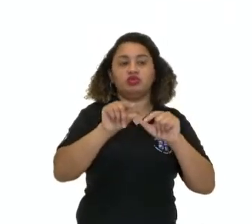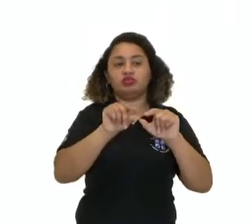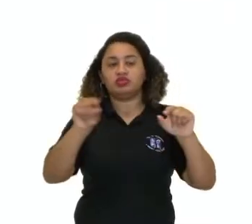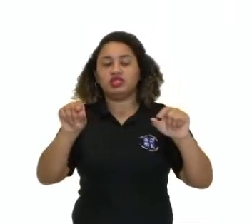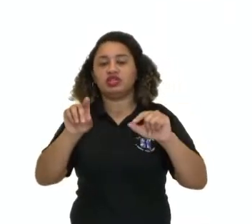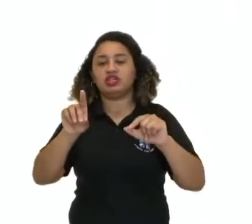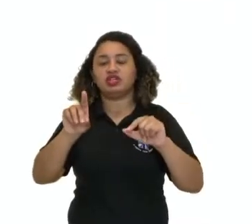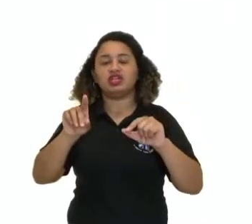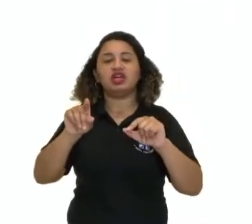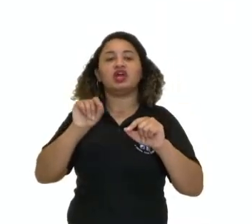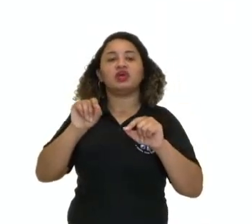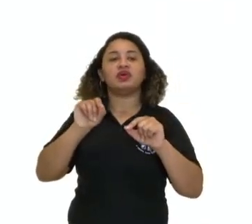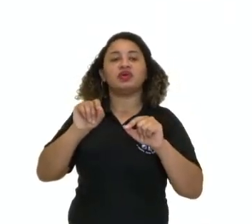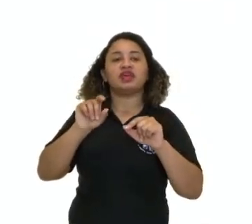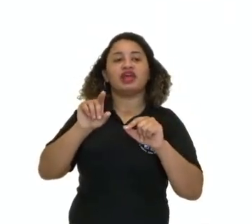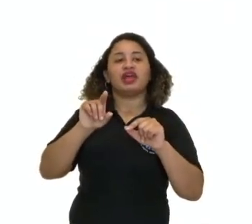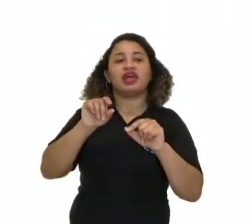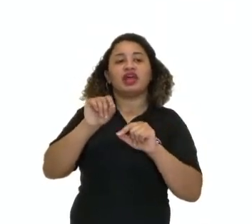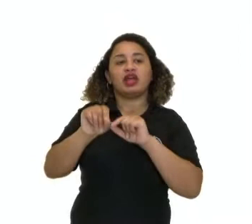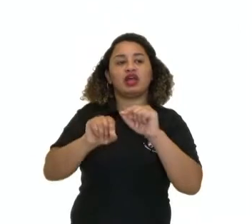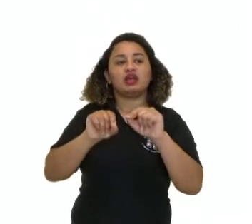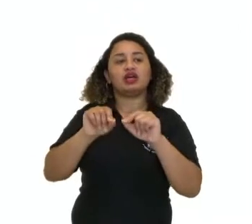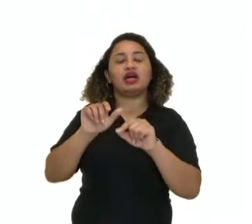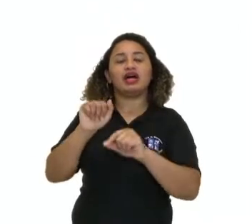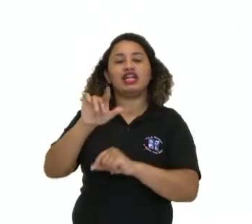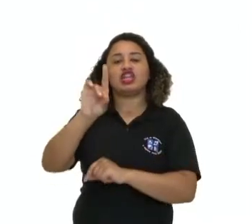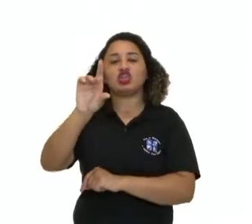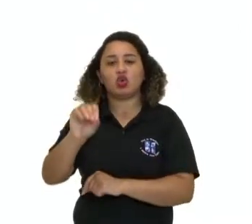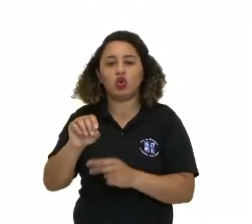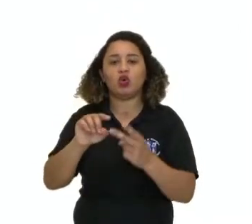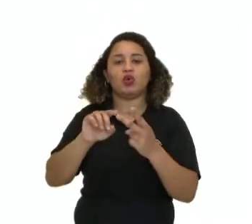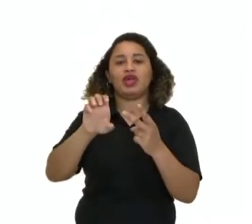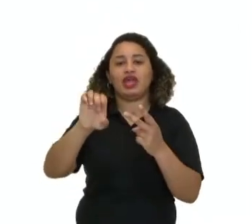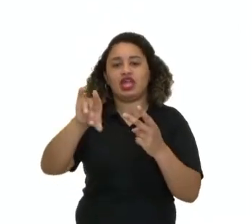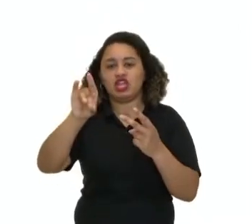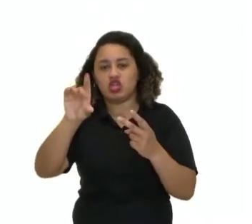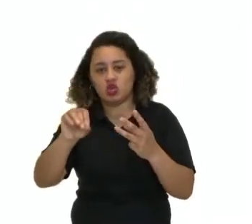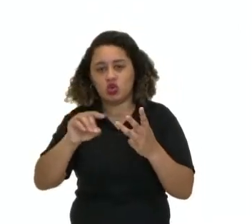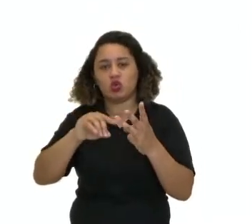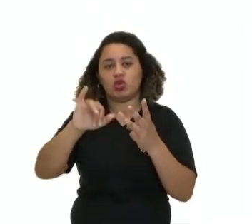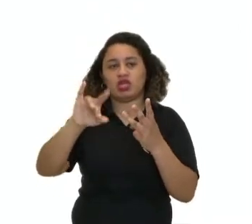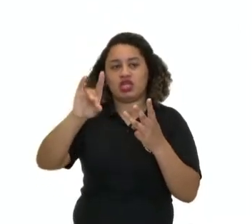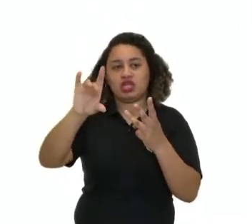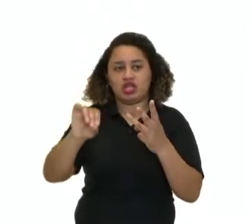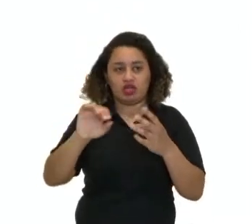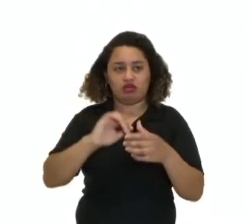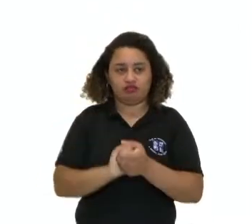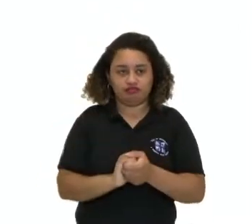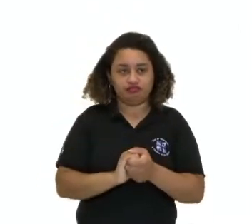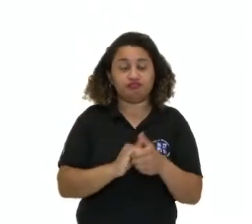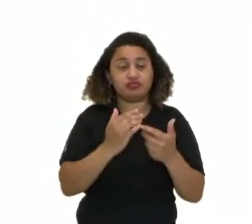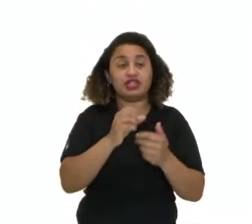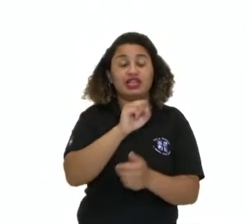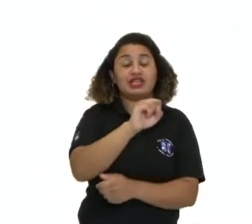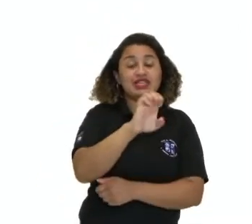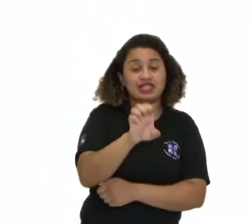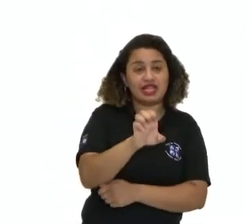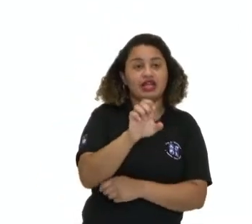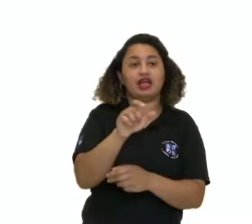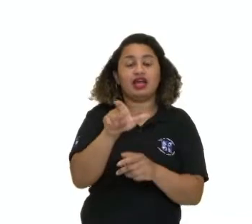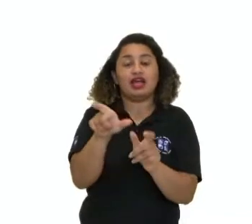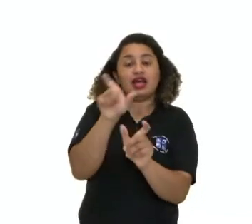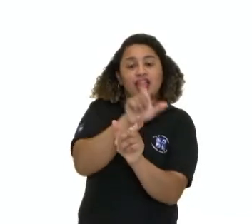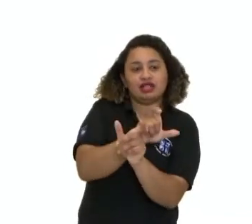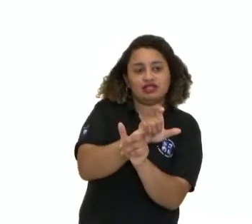de em se falando de Então eu tenho que dizer em se falando de em se tratando de